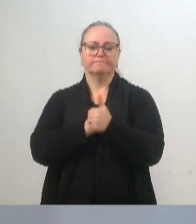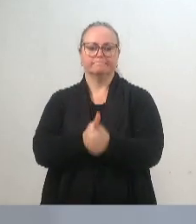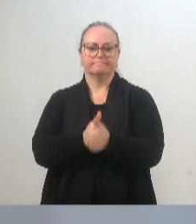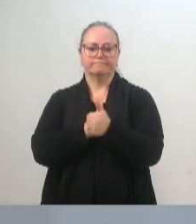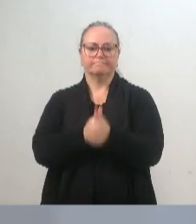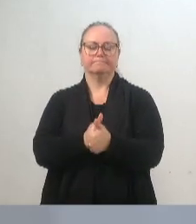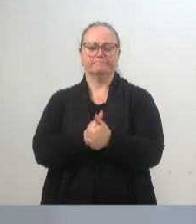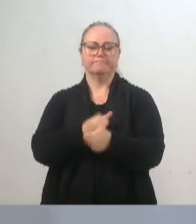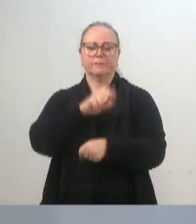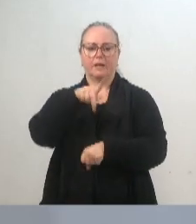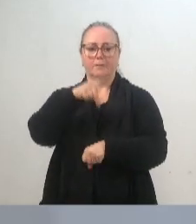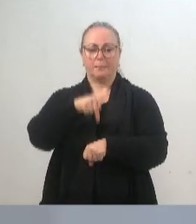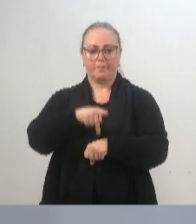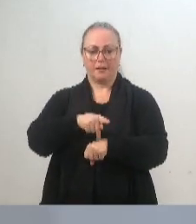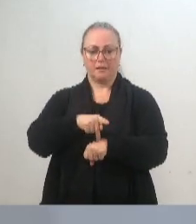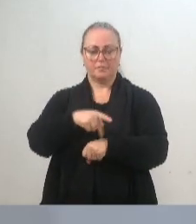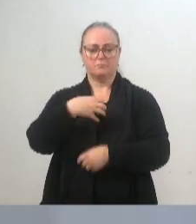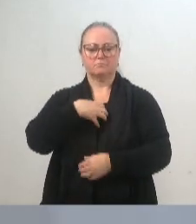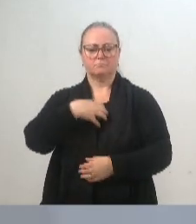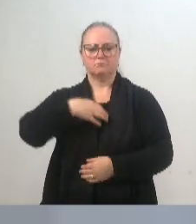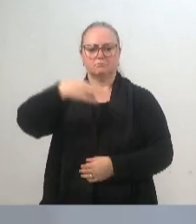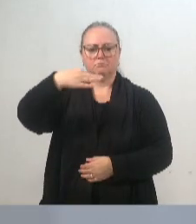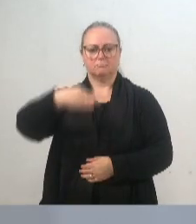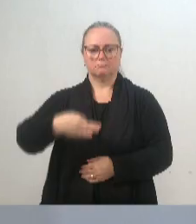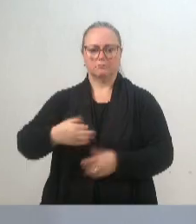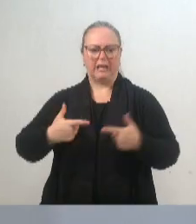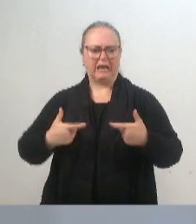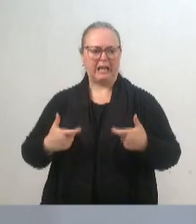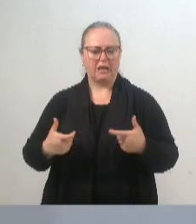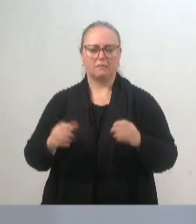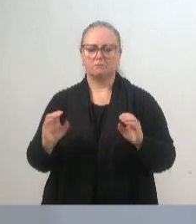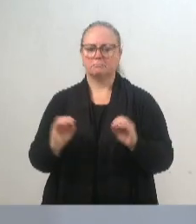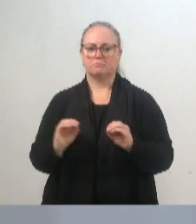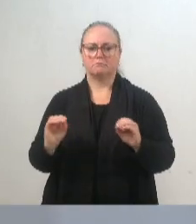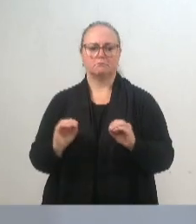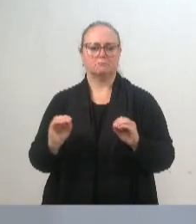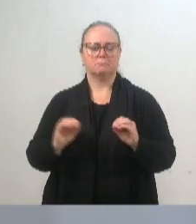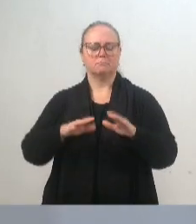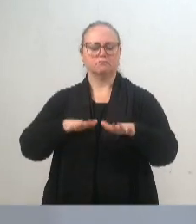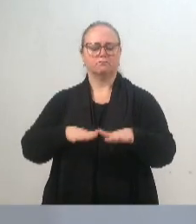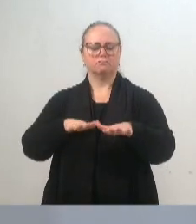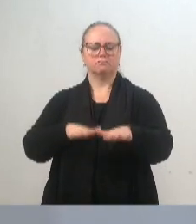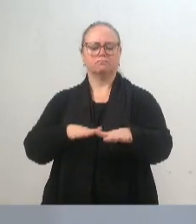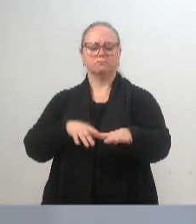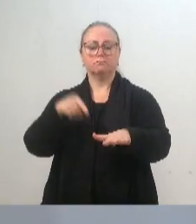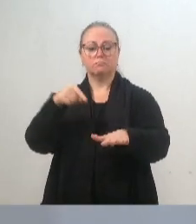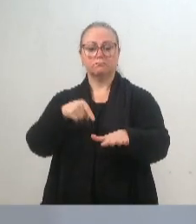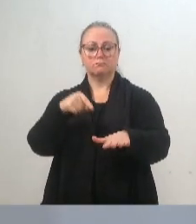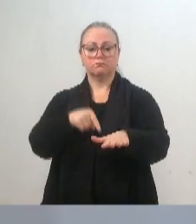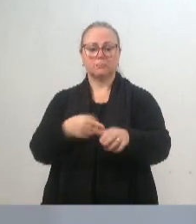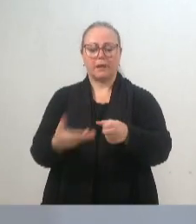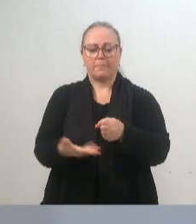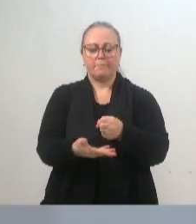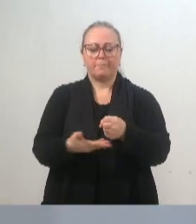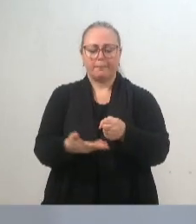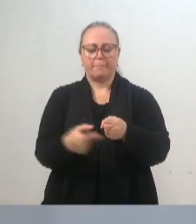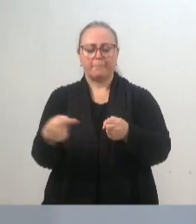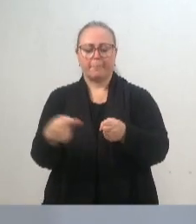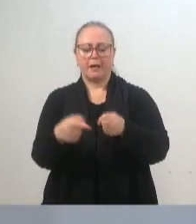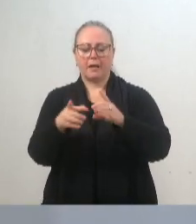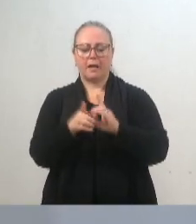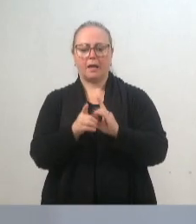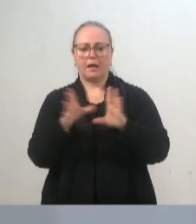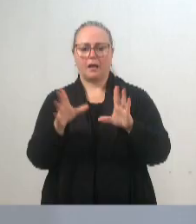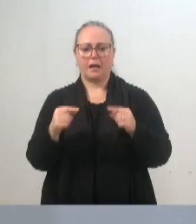em um país civilizado, que não está em guerra e que a manifestação de pensamento é um princípio fundamental da